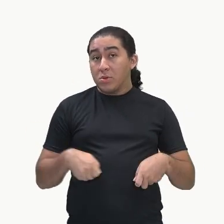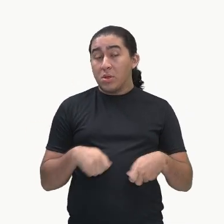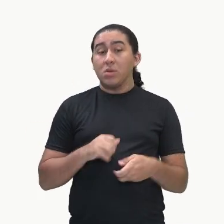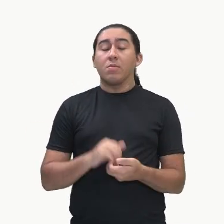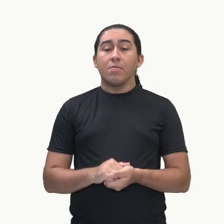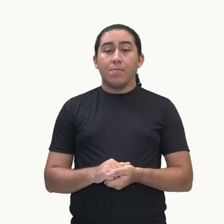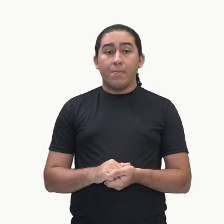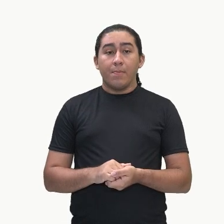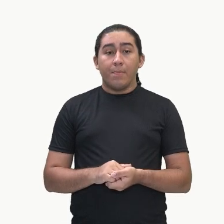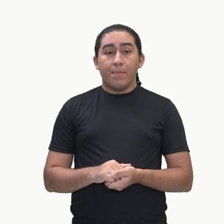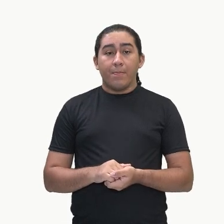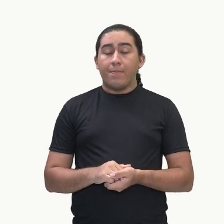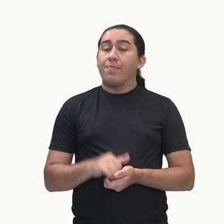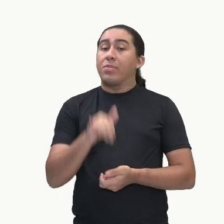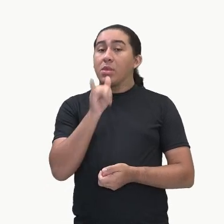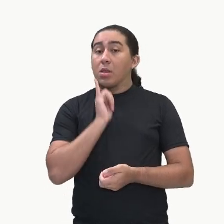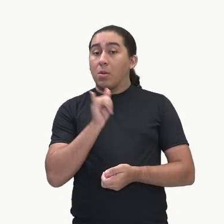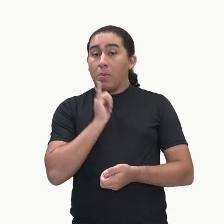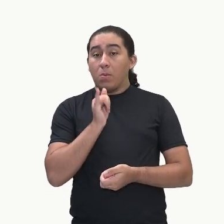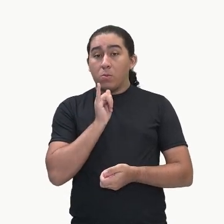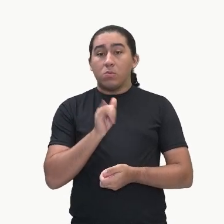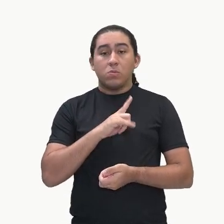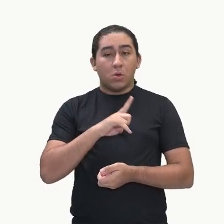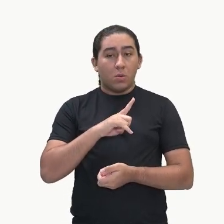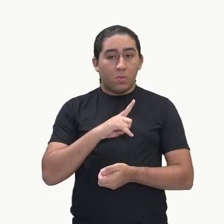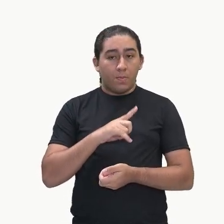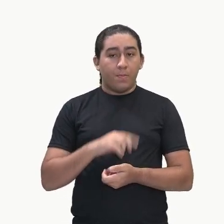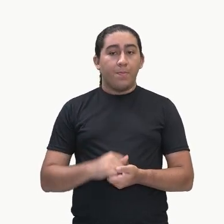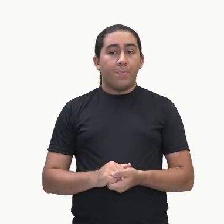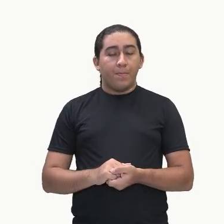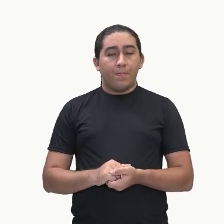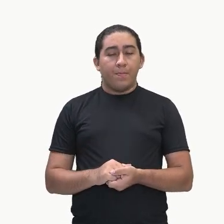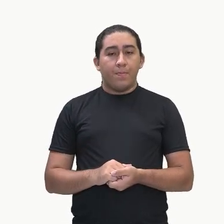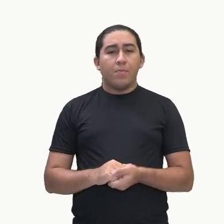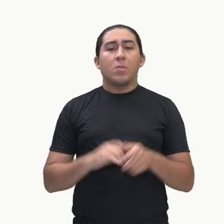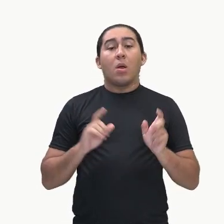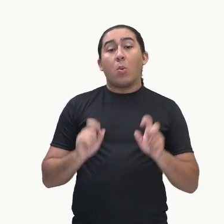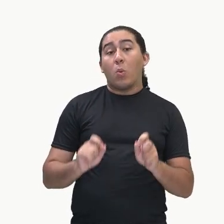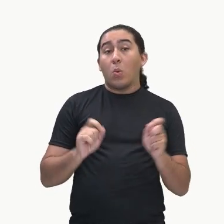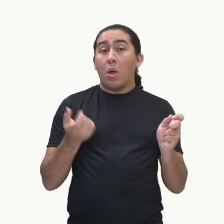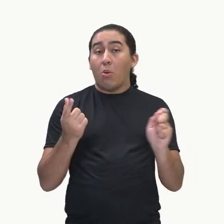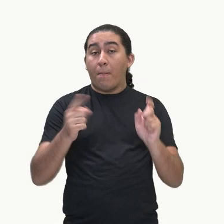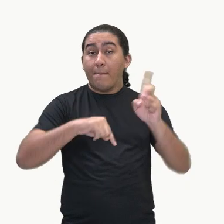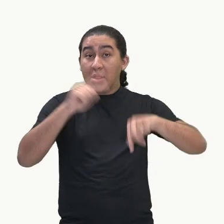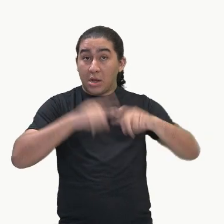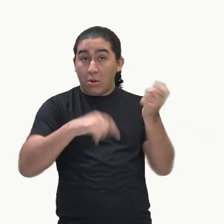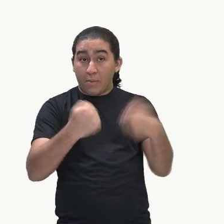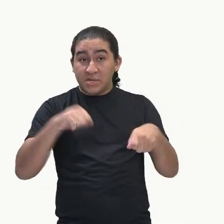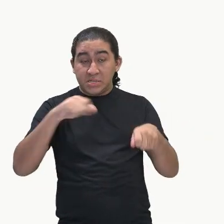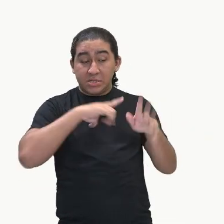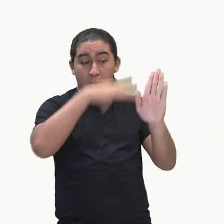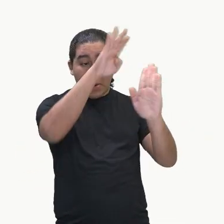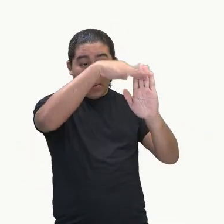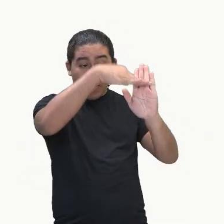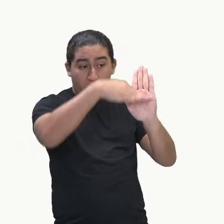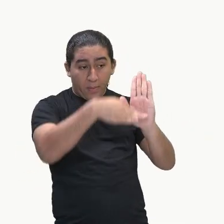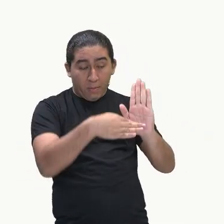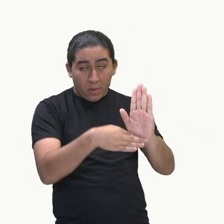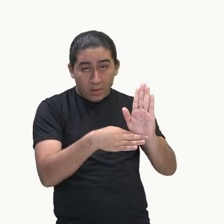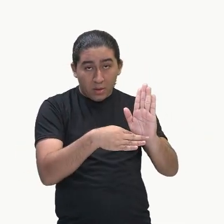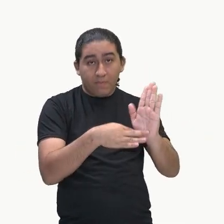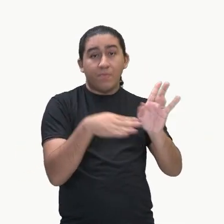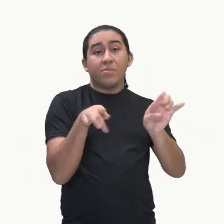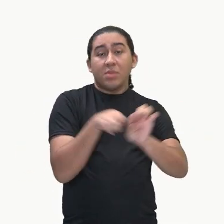Aqui eu tenho o que é que eu vou precisar, né? Os ingredientes, até que não